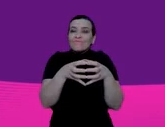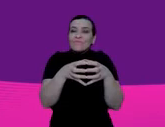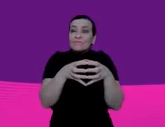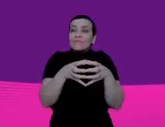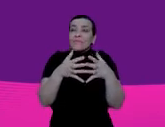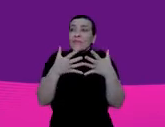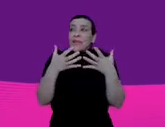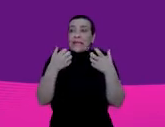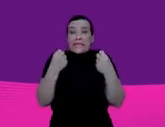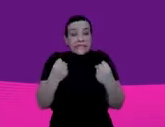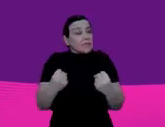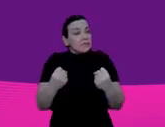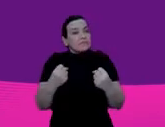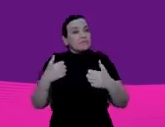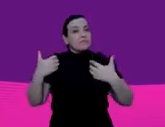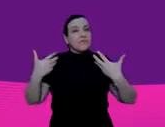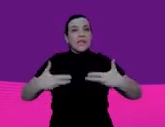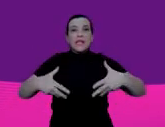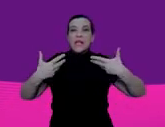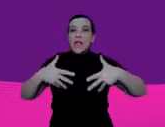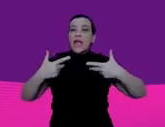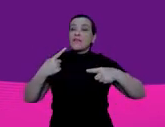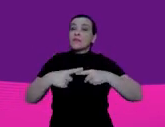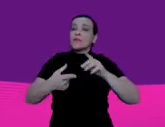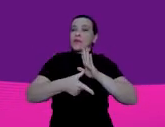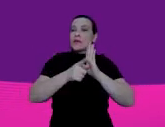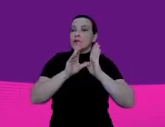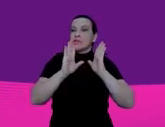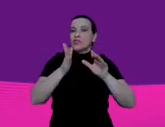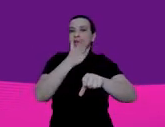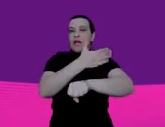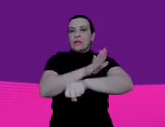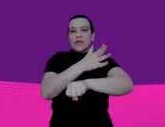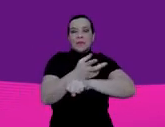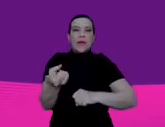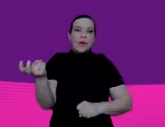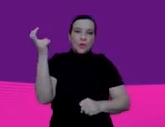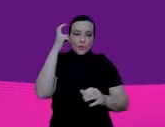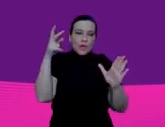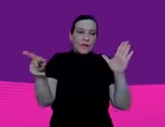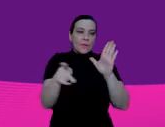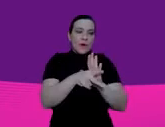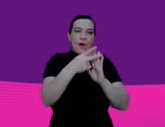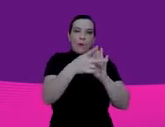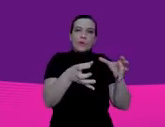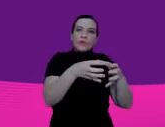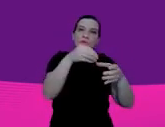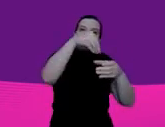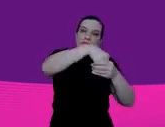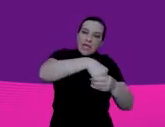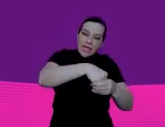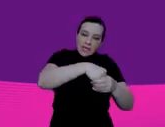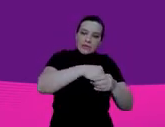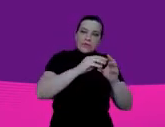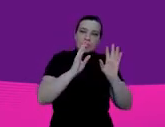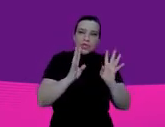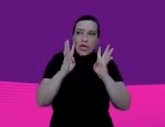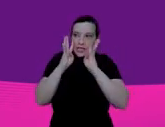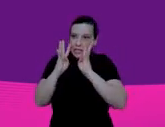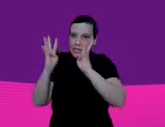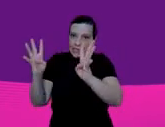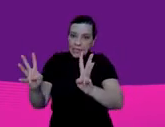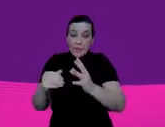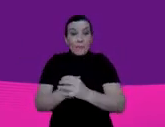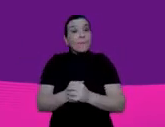tem essa percepção de cultura e, obviamente, de equipe. E é por isso que a gente investiu muito